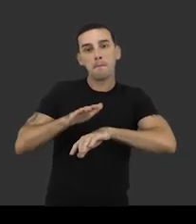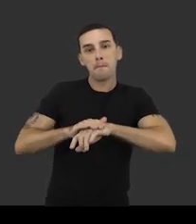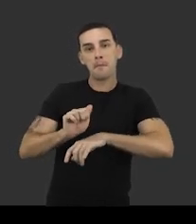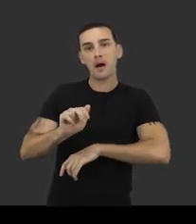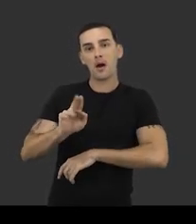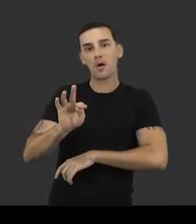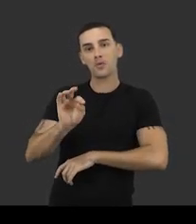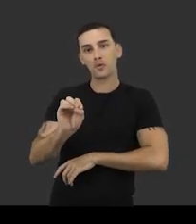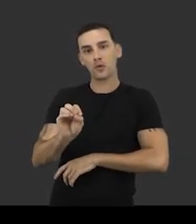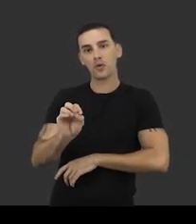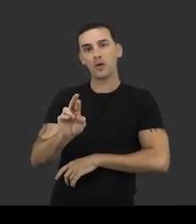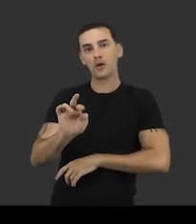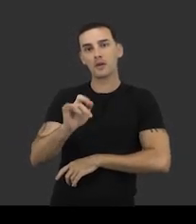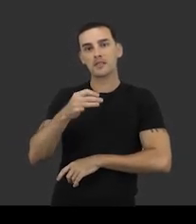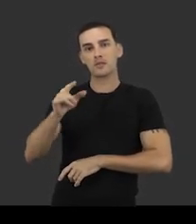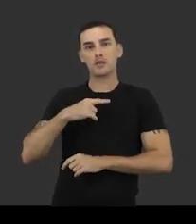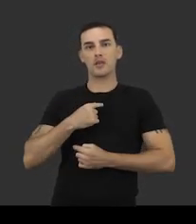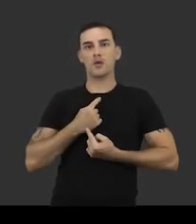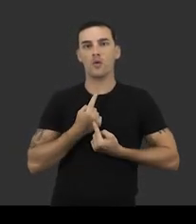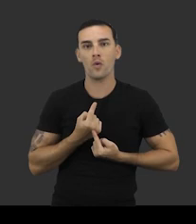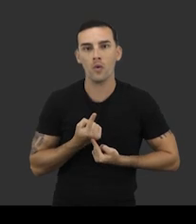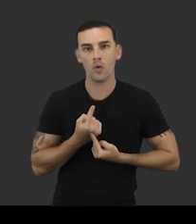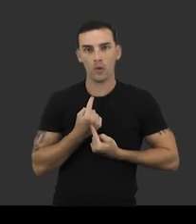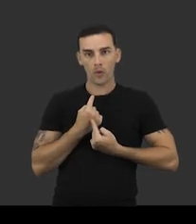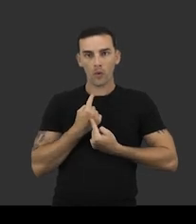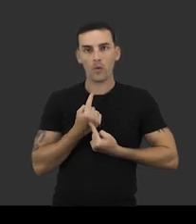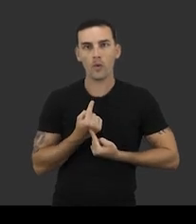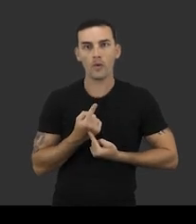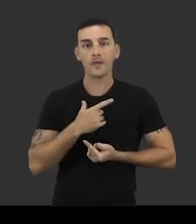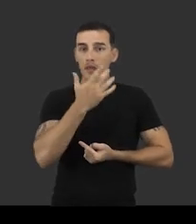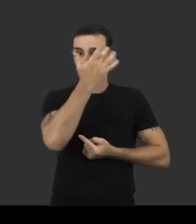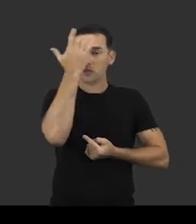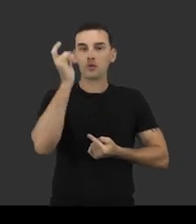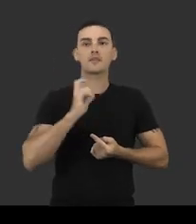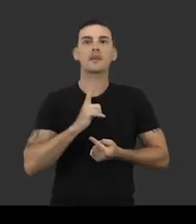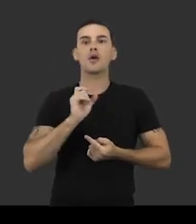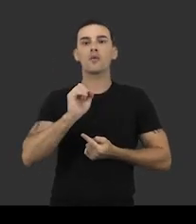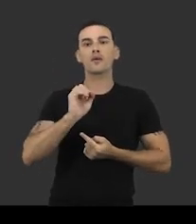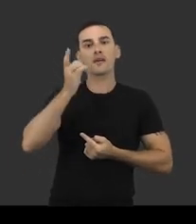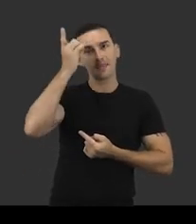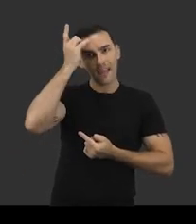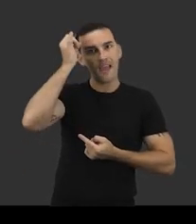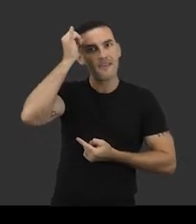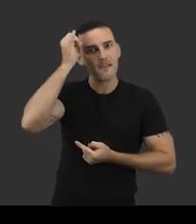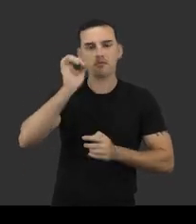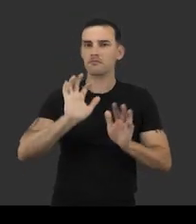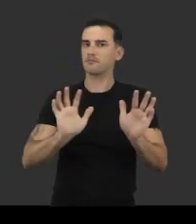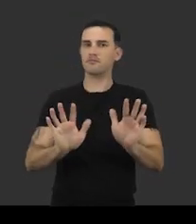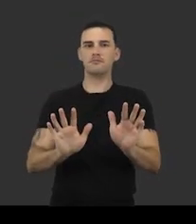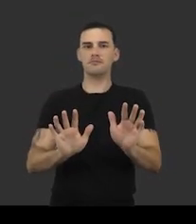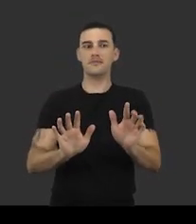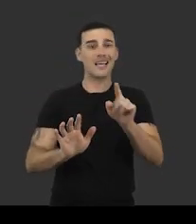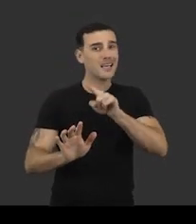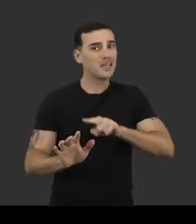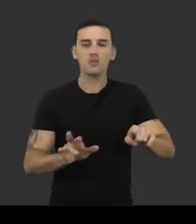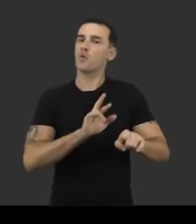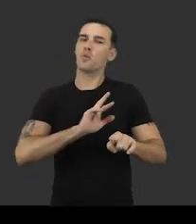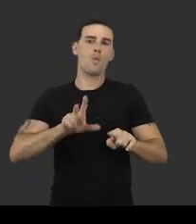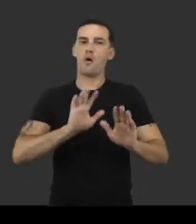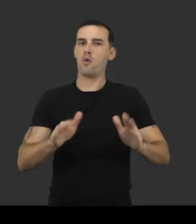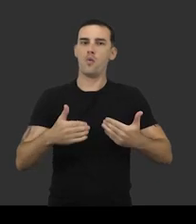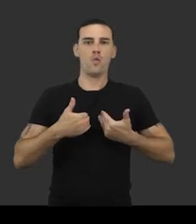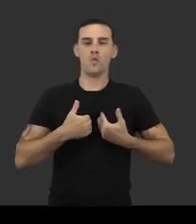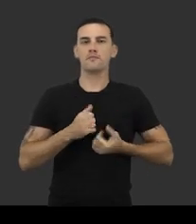ficam lá em movimentos de pêndulo, né? São pessoas que apresentam deficiência intelectual. Tudo isso não é o autismo,